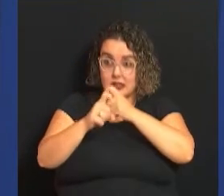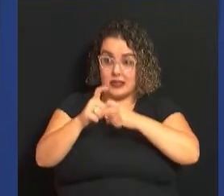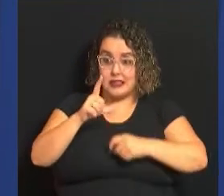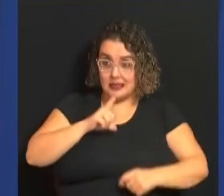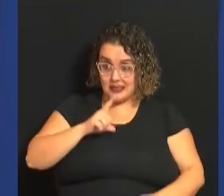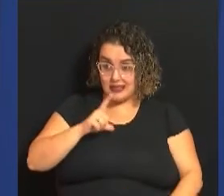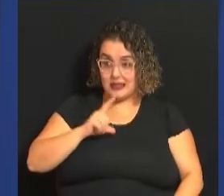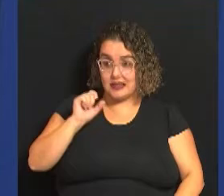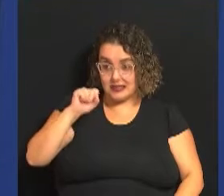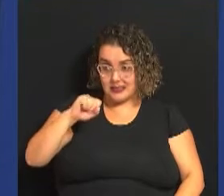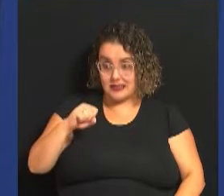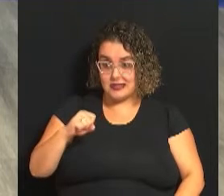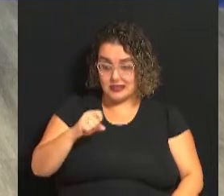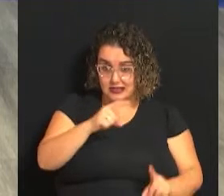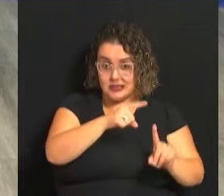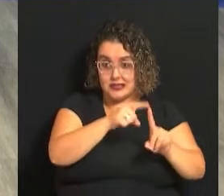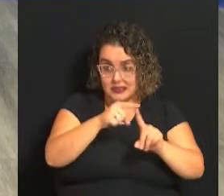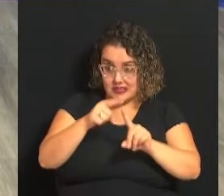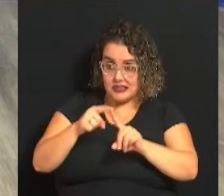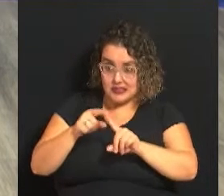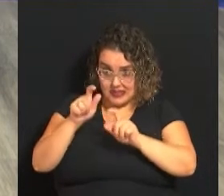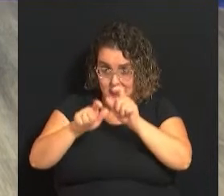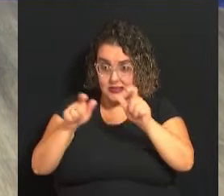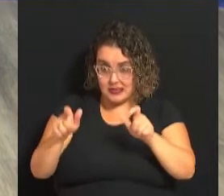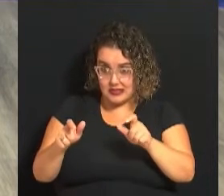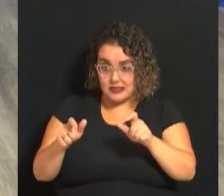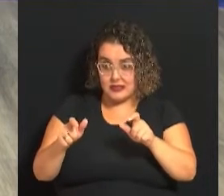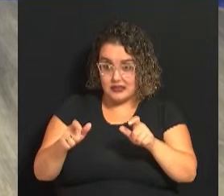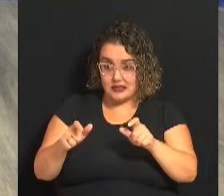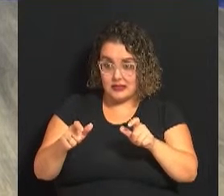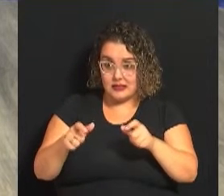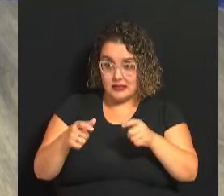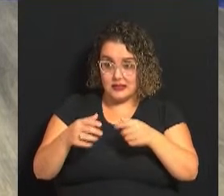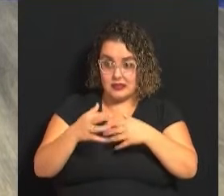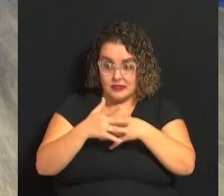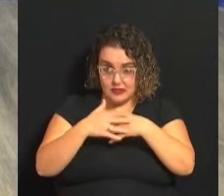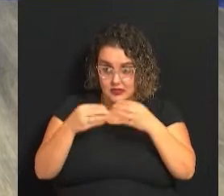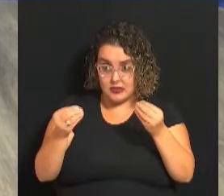sim casos que a pessoa fica curada.